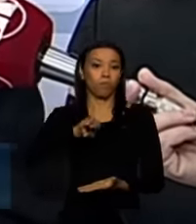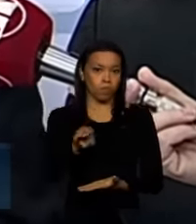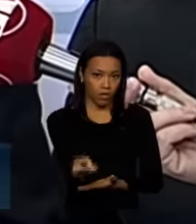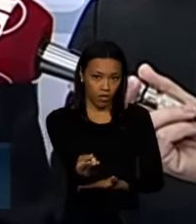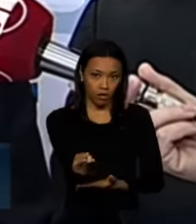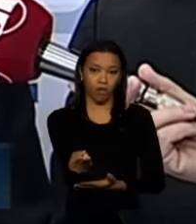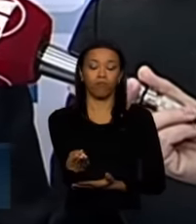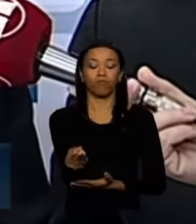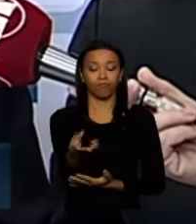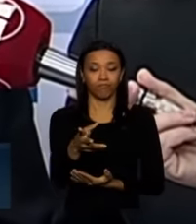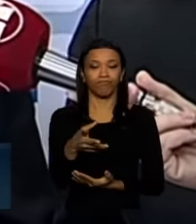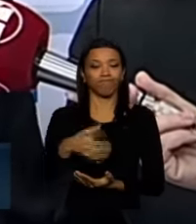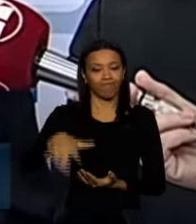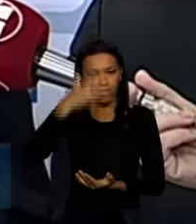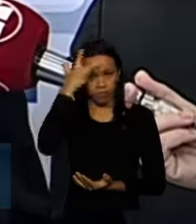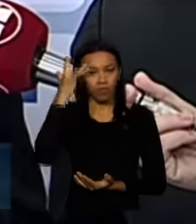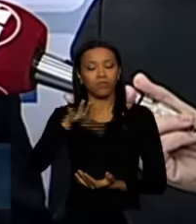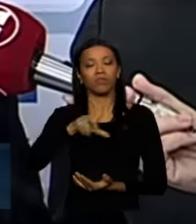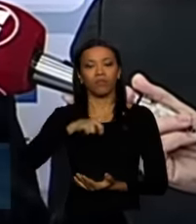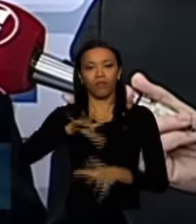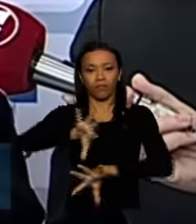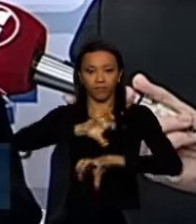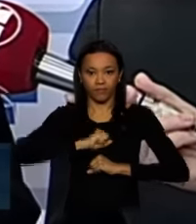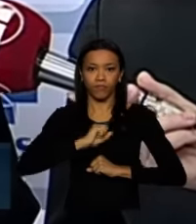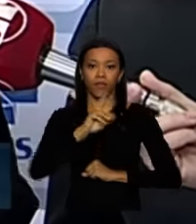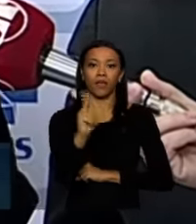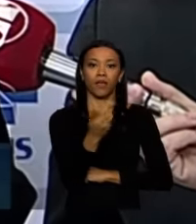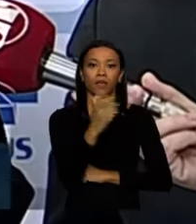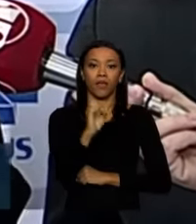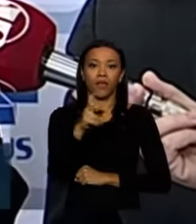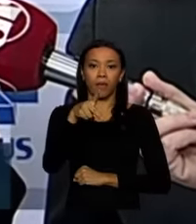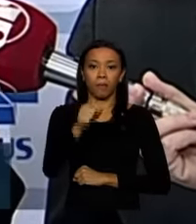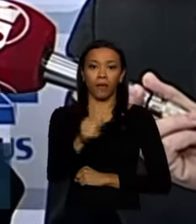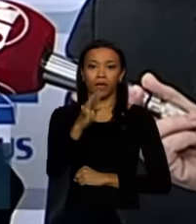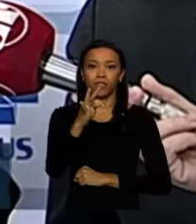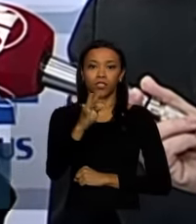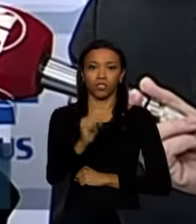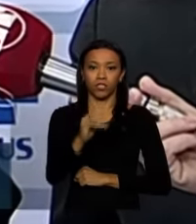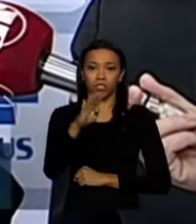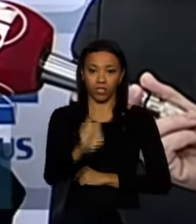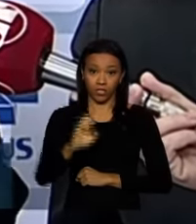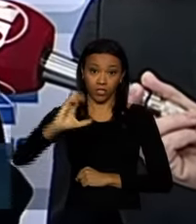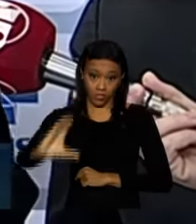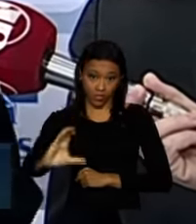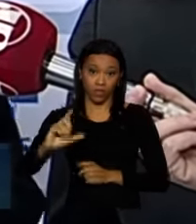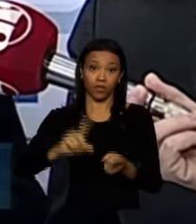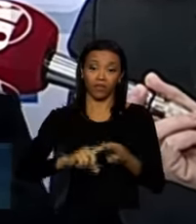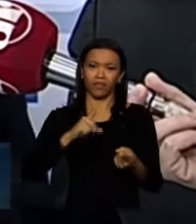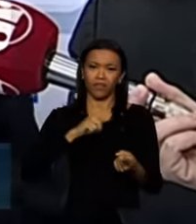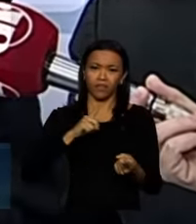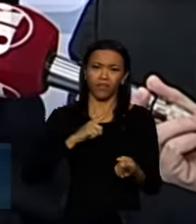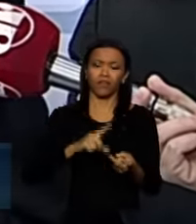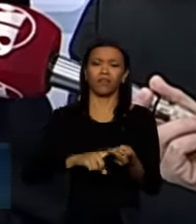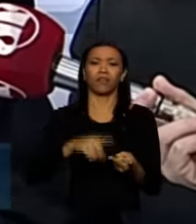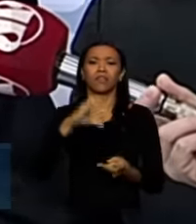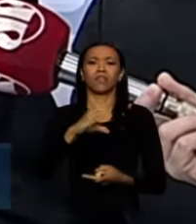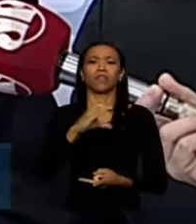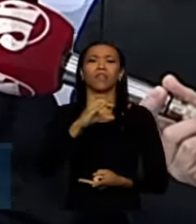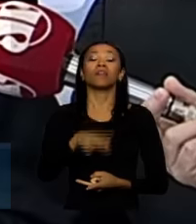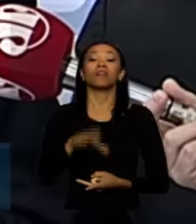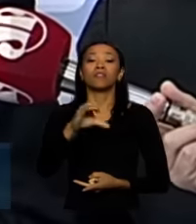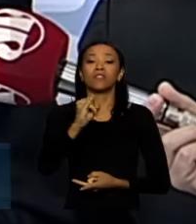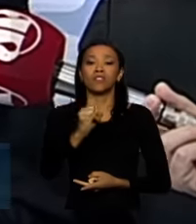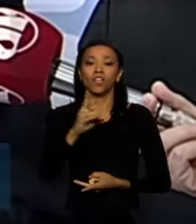portadoras de hepatite C que levam a cirrose hepática que levam a câncer de fígado e que levam a